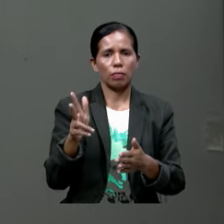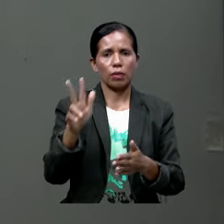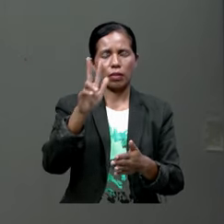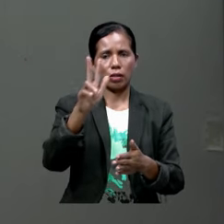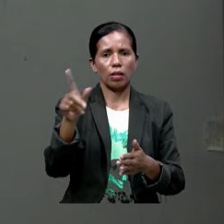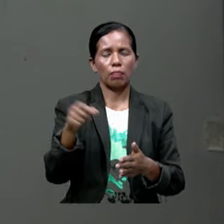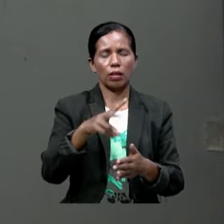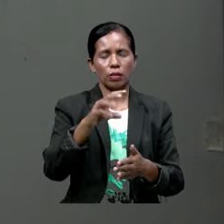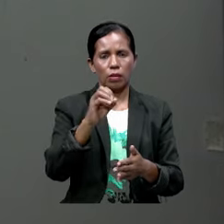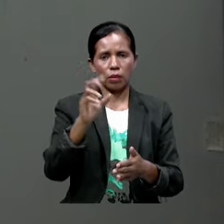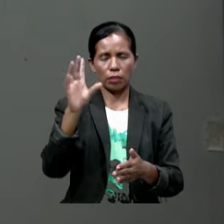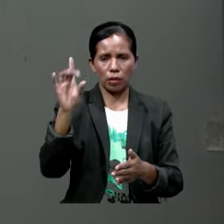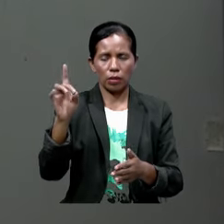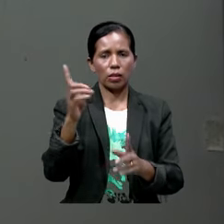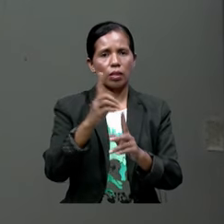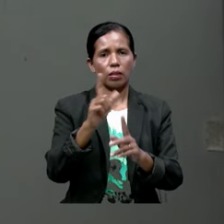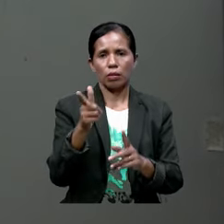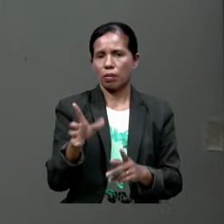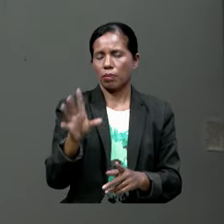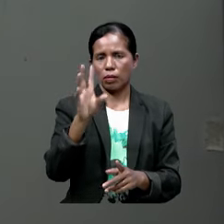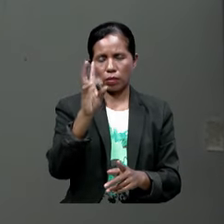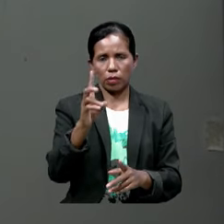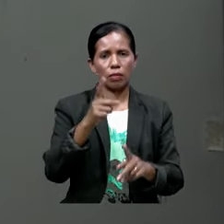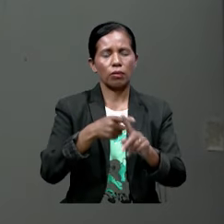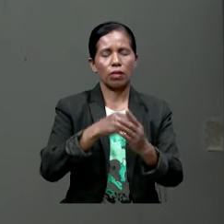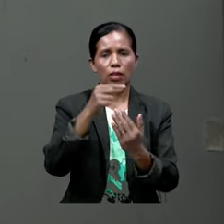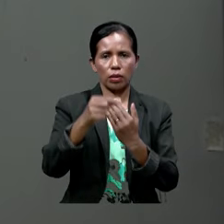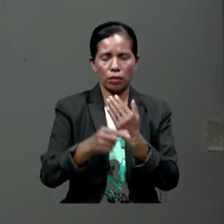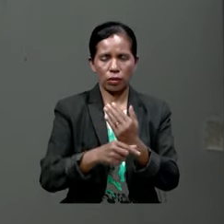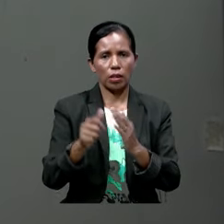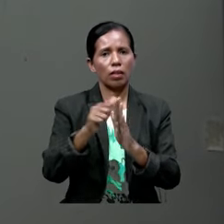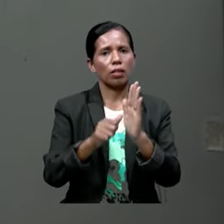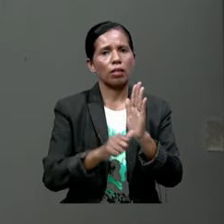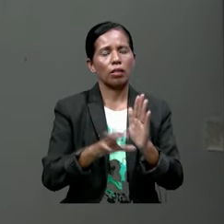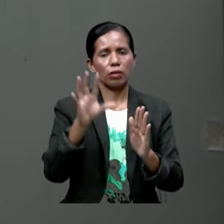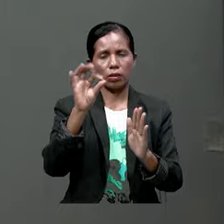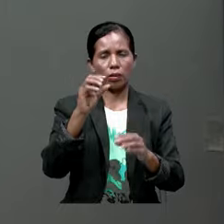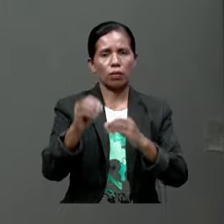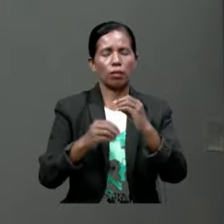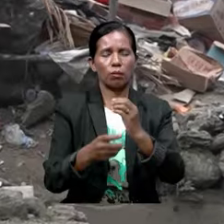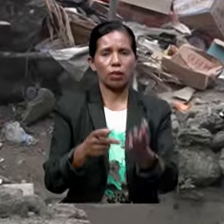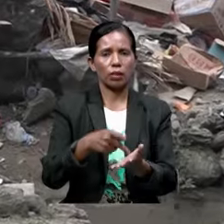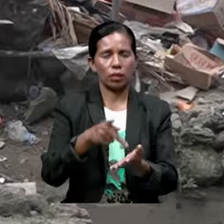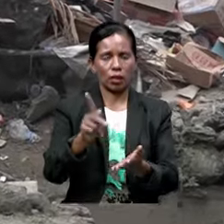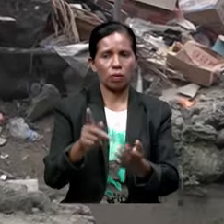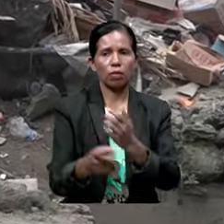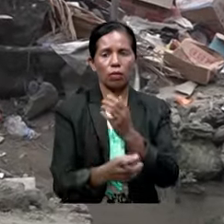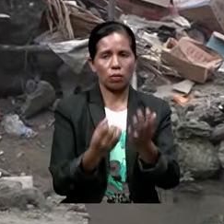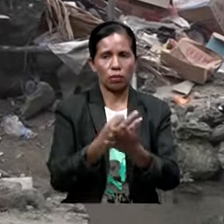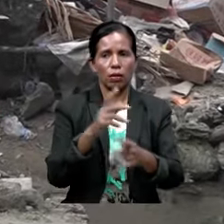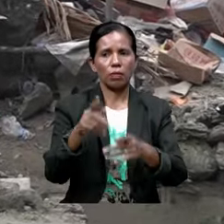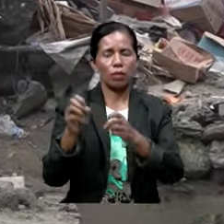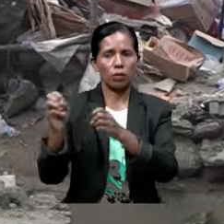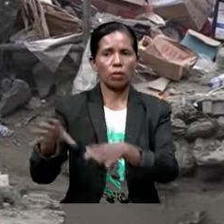barari hunrua walu loron ruanulu resinghitu agosto iha artigo sia kona ba coima ba ema sirnebe soe lixo